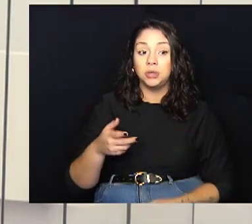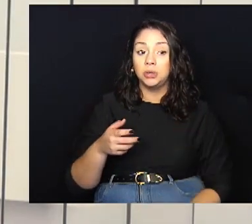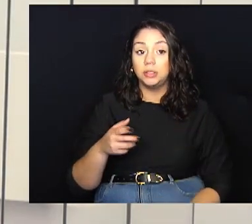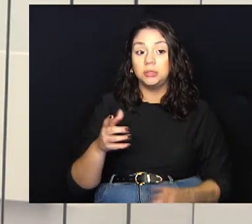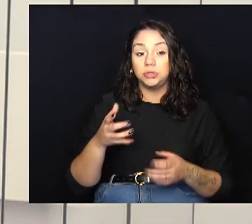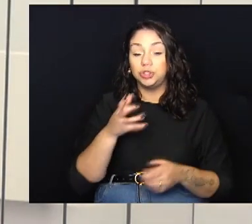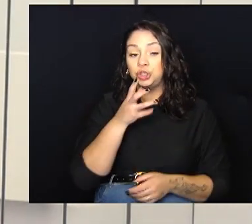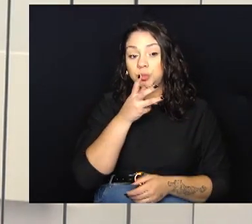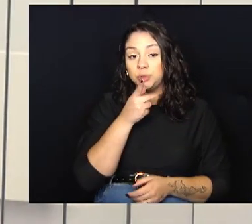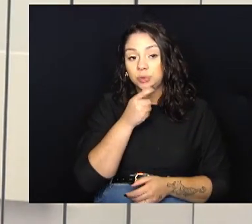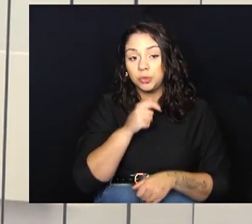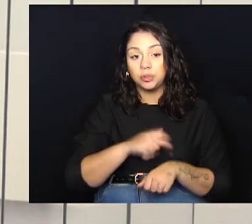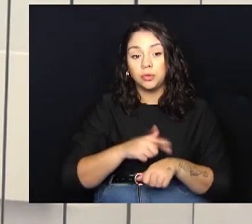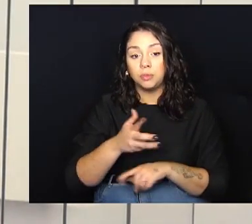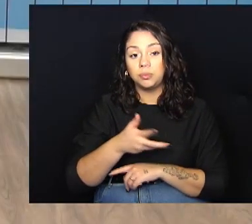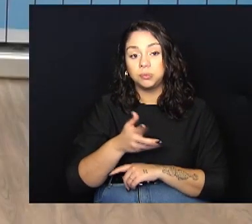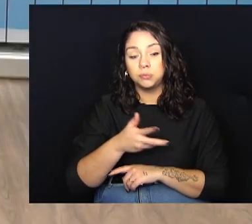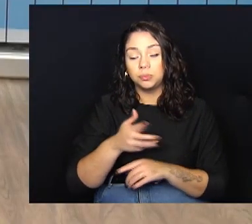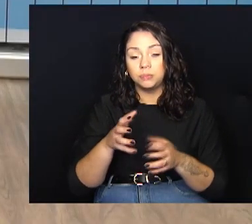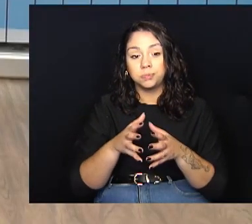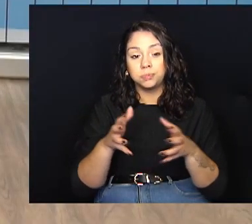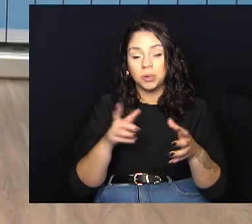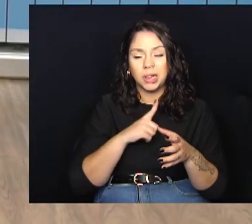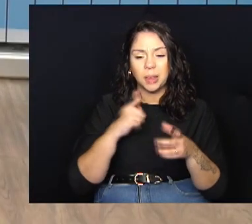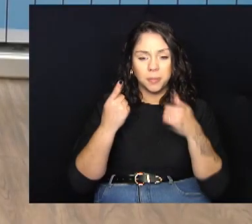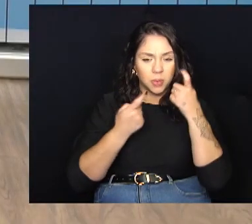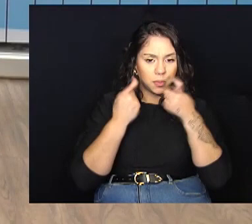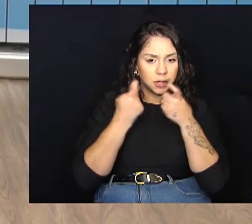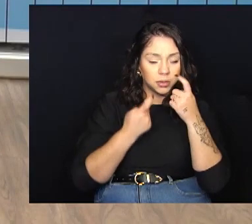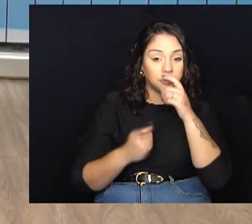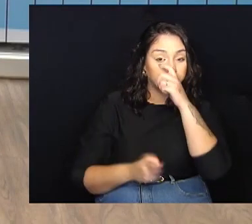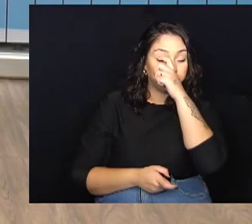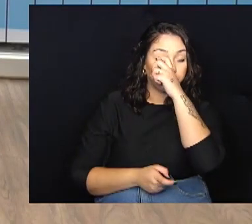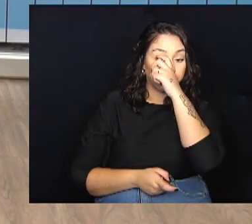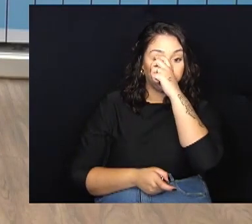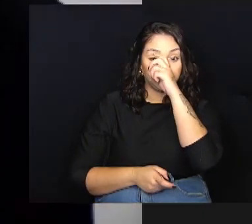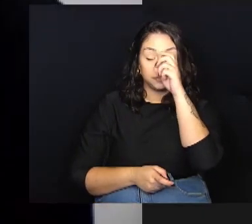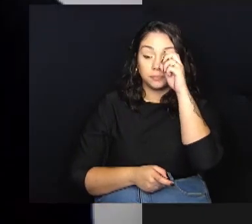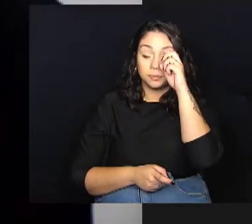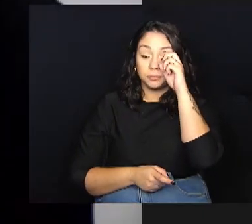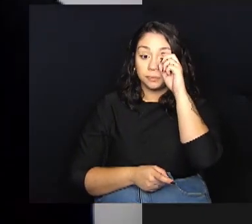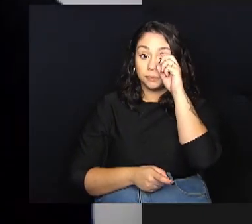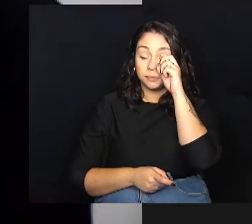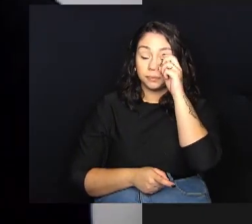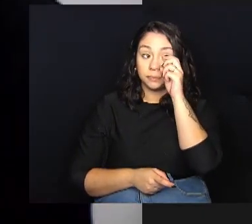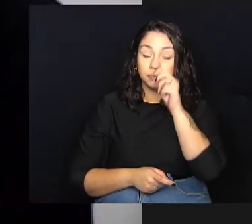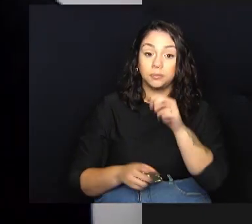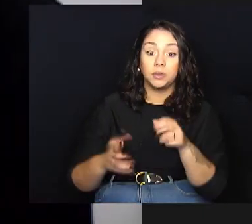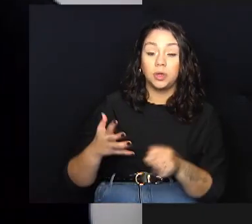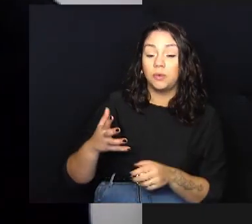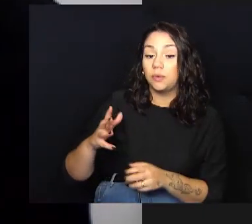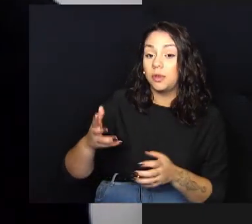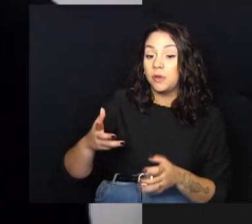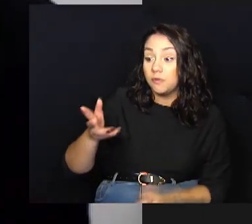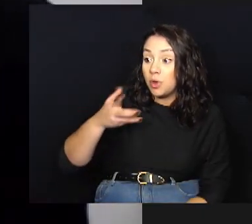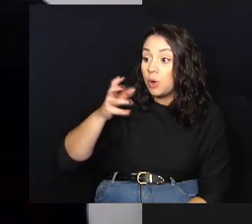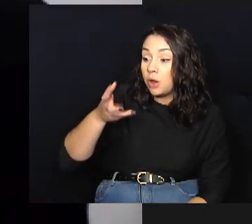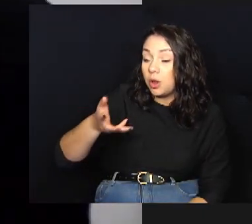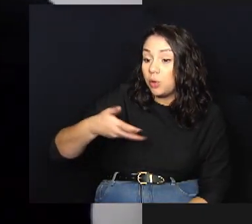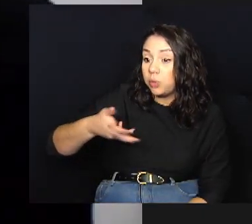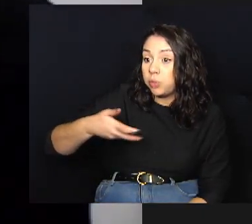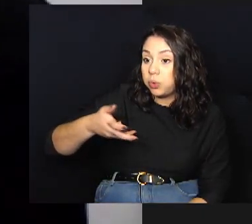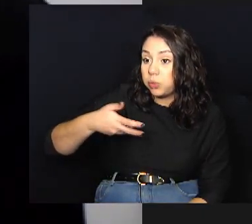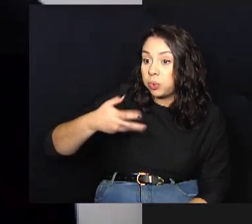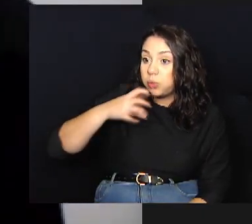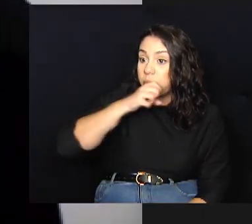preocupação bom esse crescimento esse decréscimo na velocidade do crescimento populacional